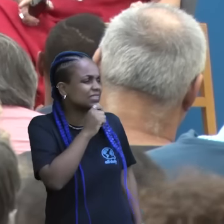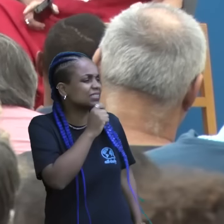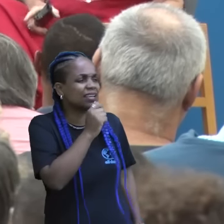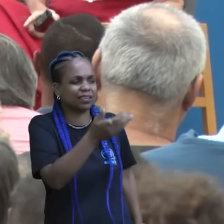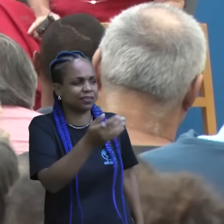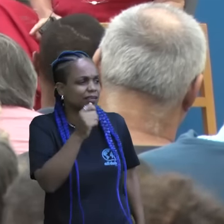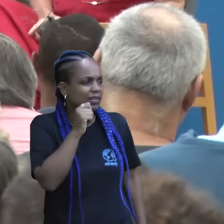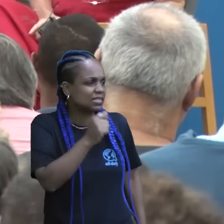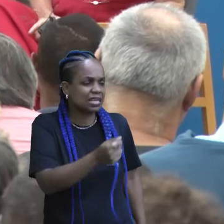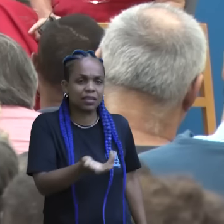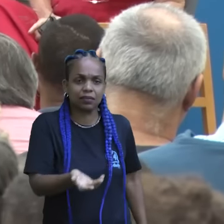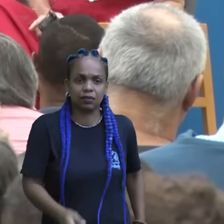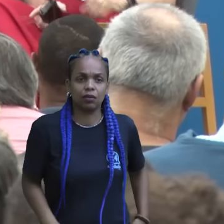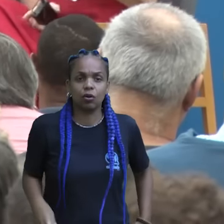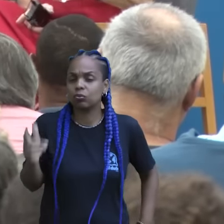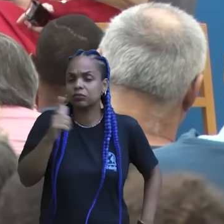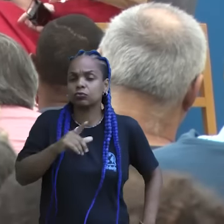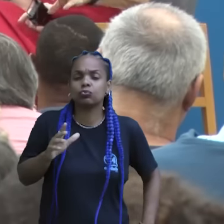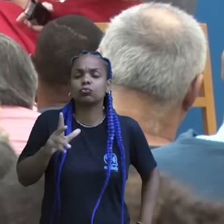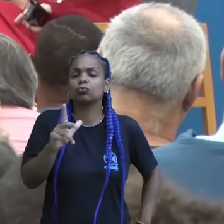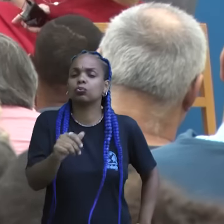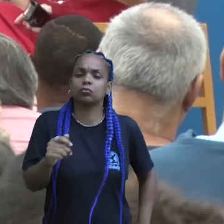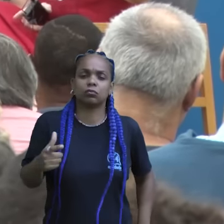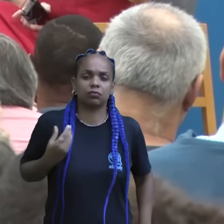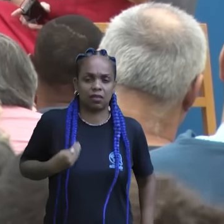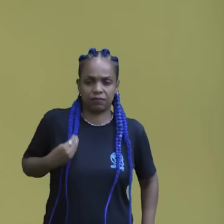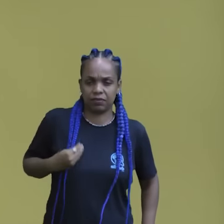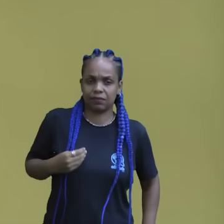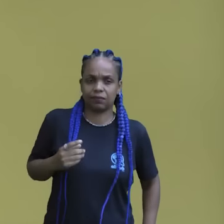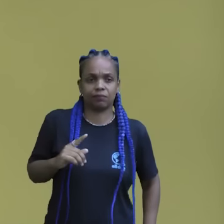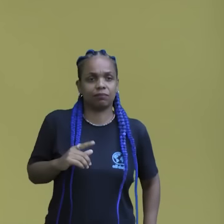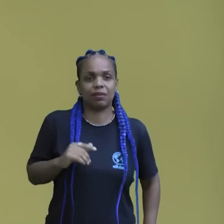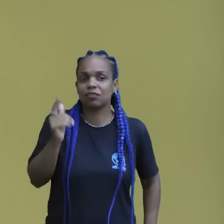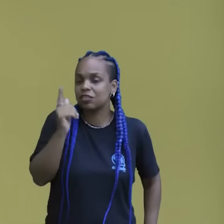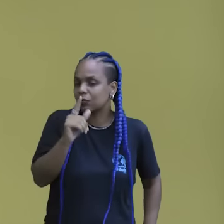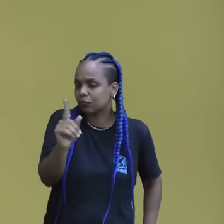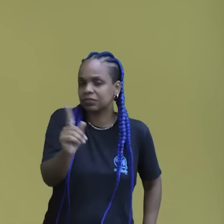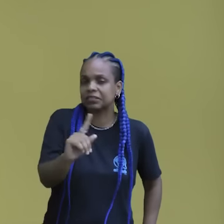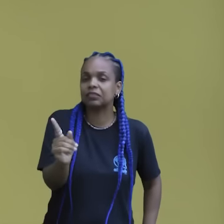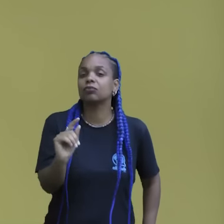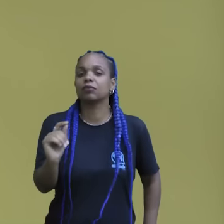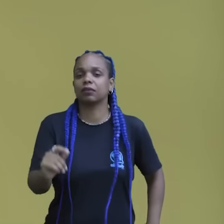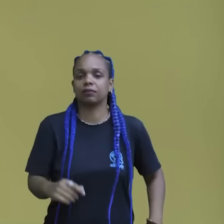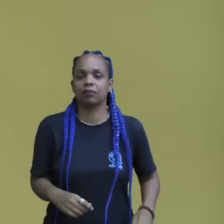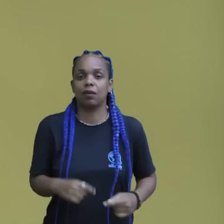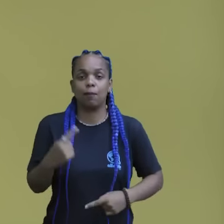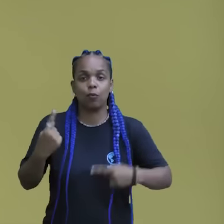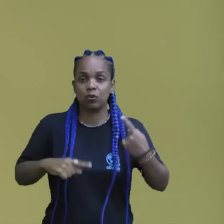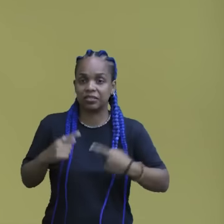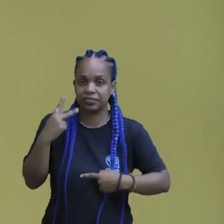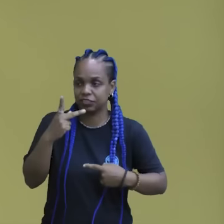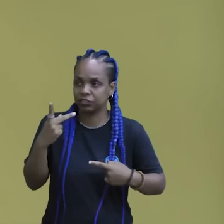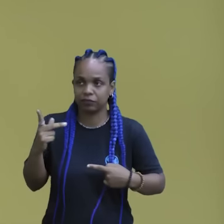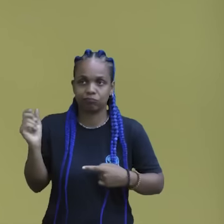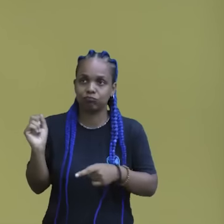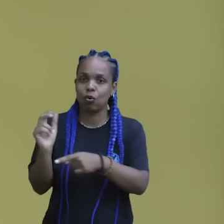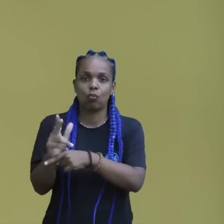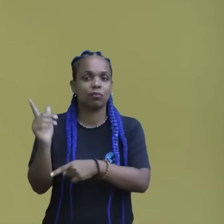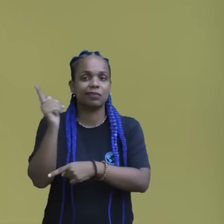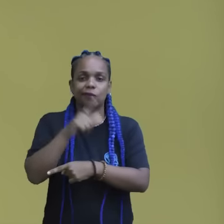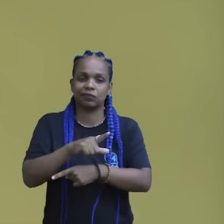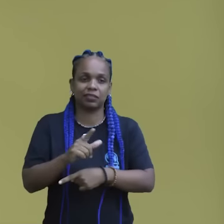posição política. Menos ele quer ser candidato, ao momento em que ele quer entrar na política, e ele não consegue, porque aí